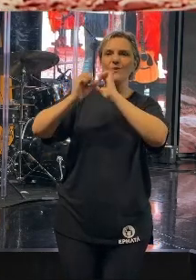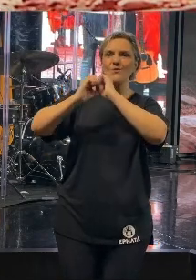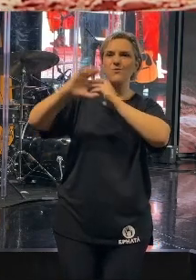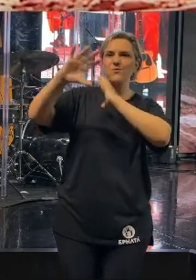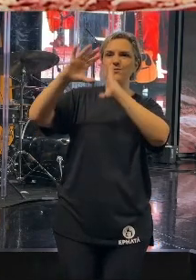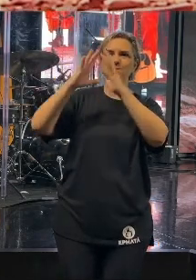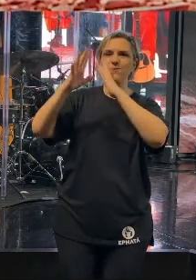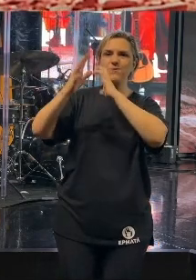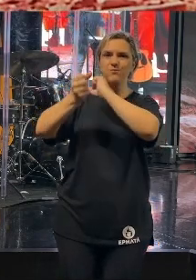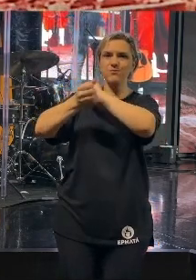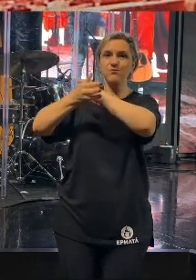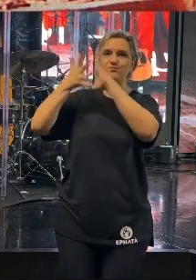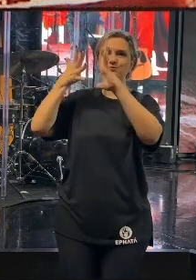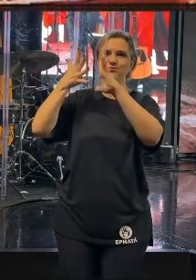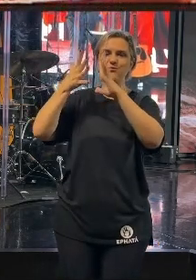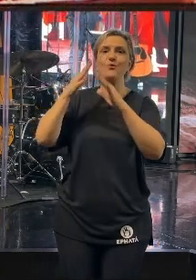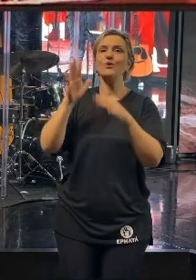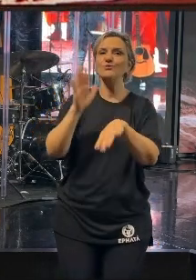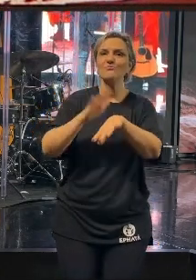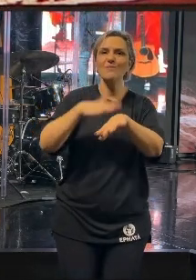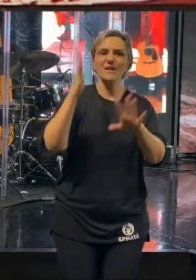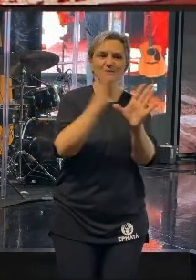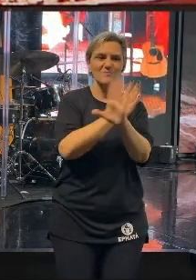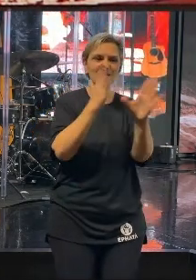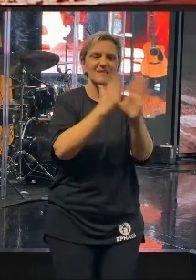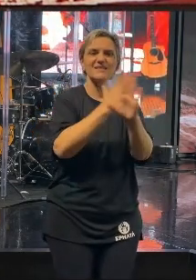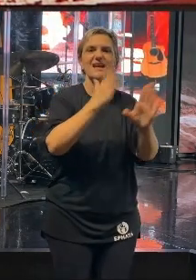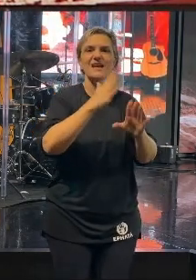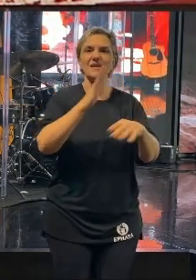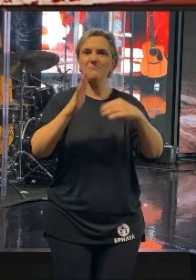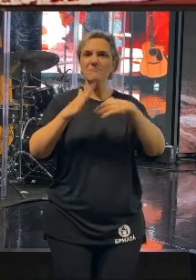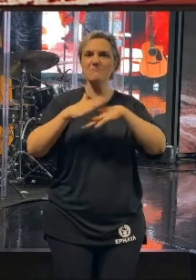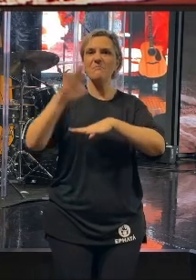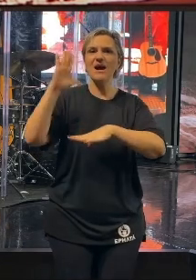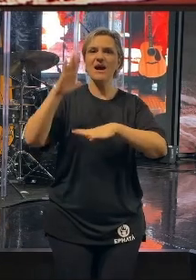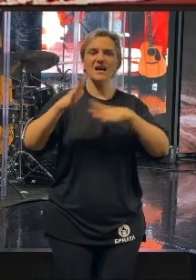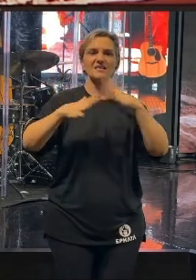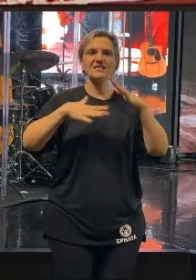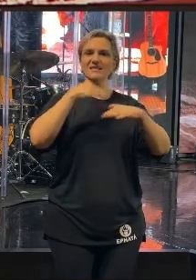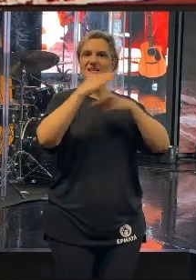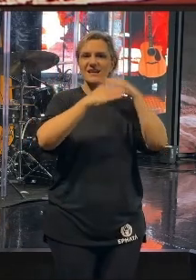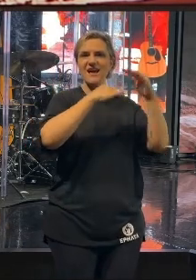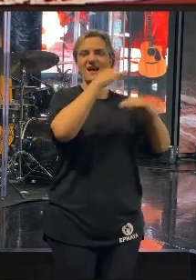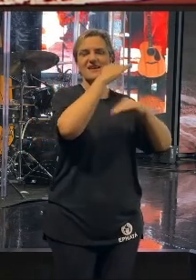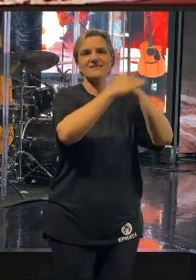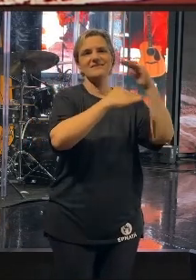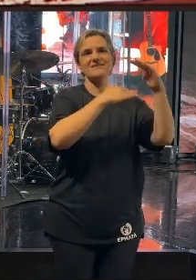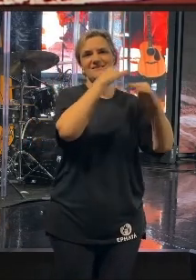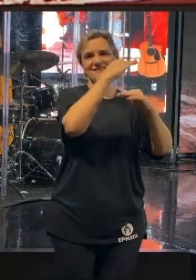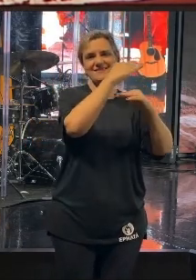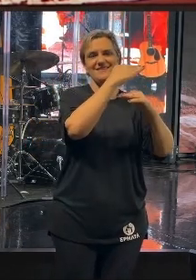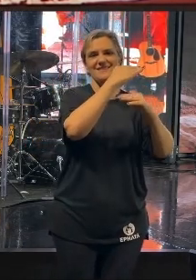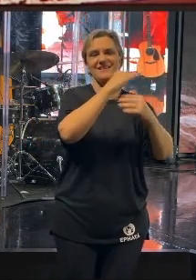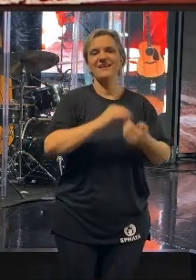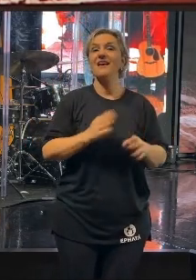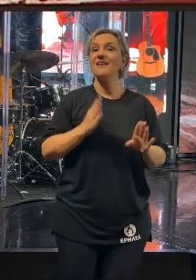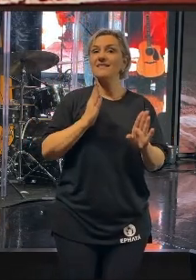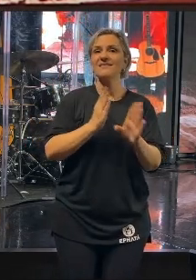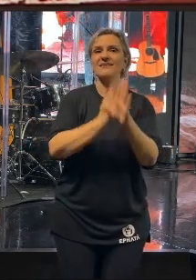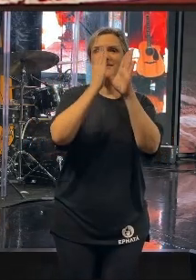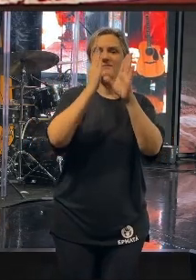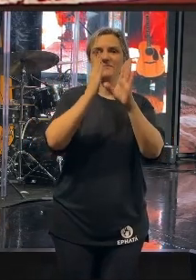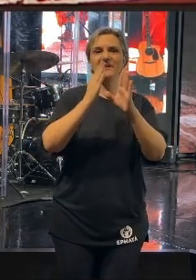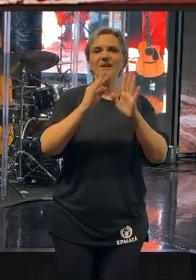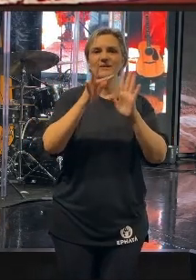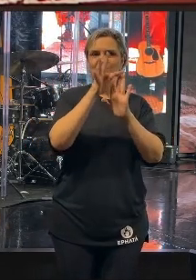Fala para ele: quanto mais persegue, mais cresce. De repente,